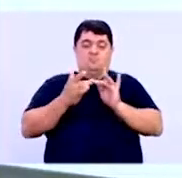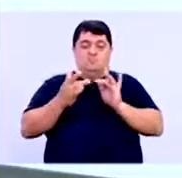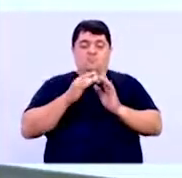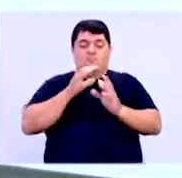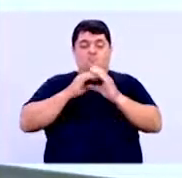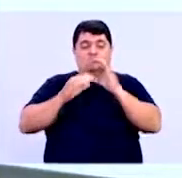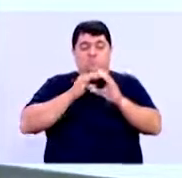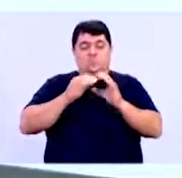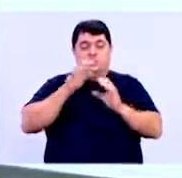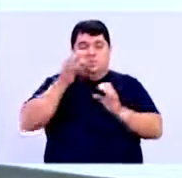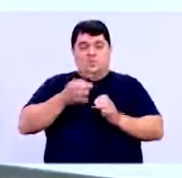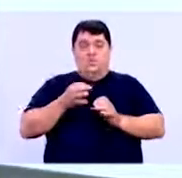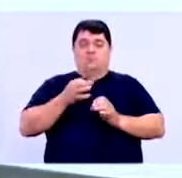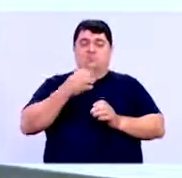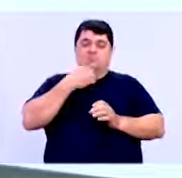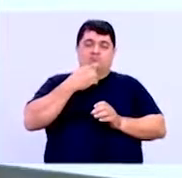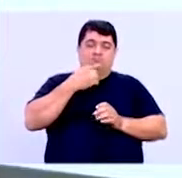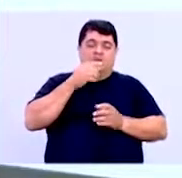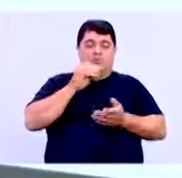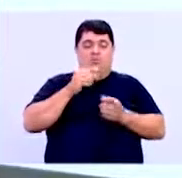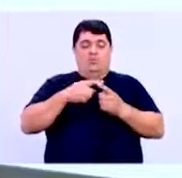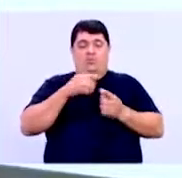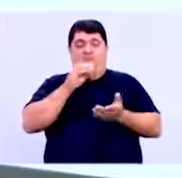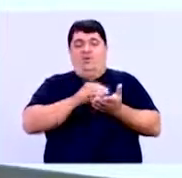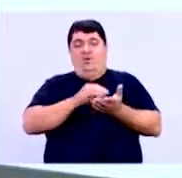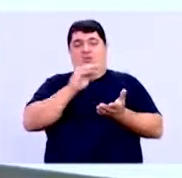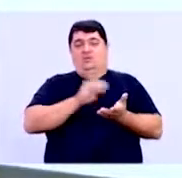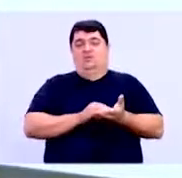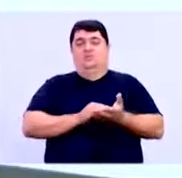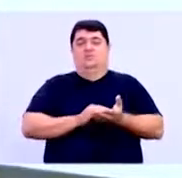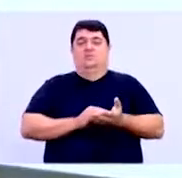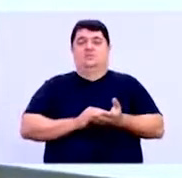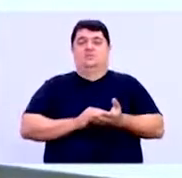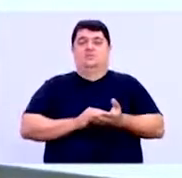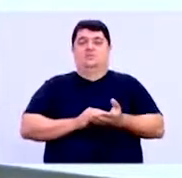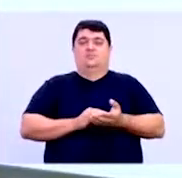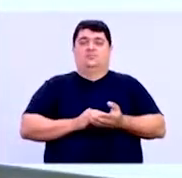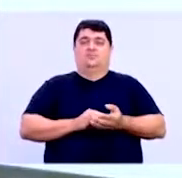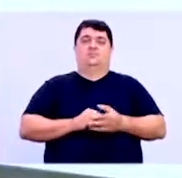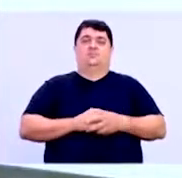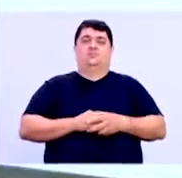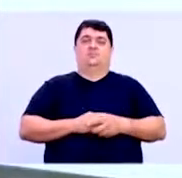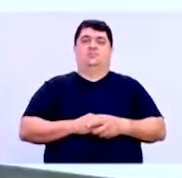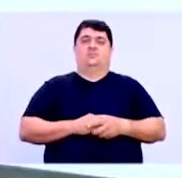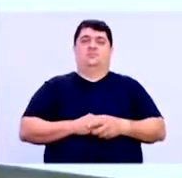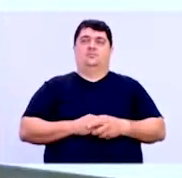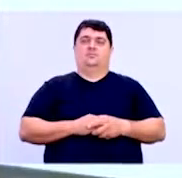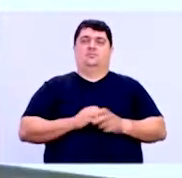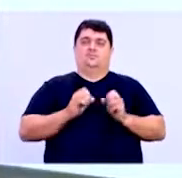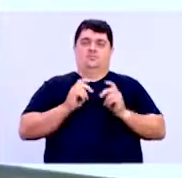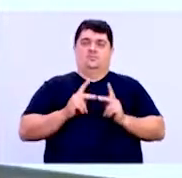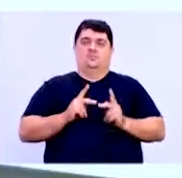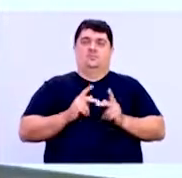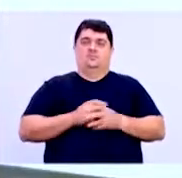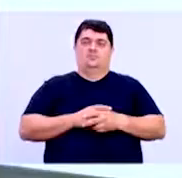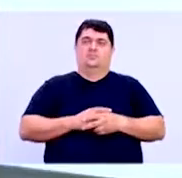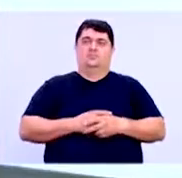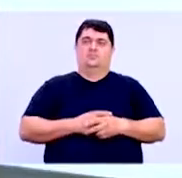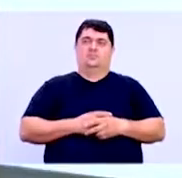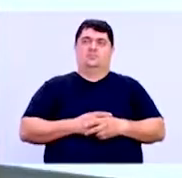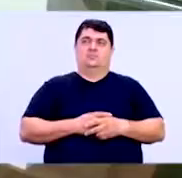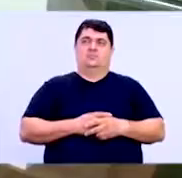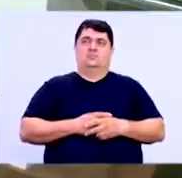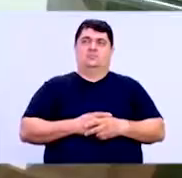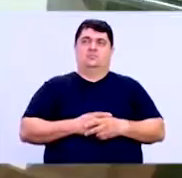fornecedores, não consegue operar principalmente para não atender as expectativas dos seus clientes. Tudo bem, Denise? Sim. Agradeço